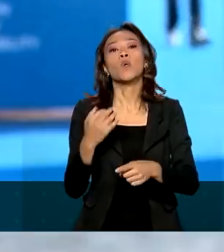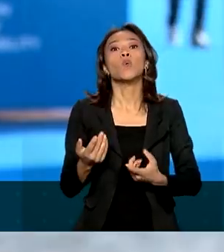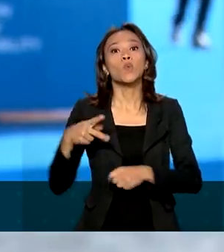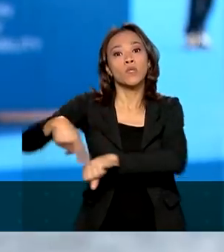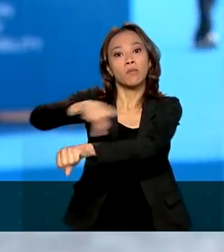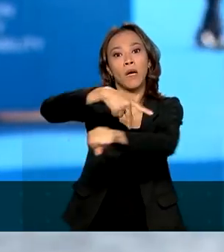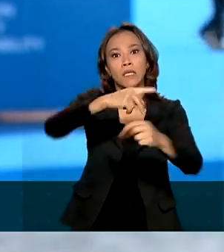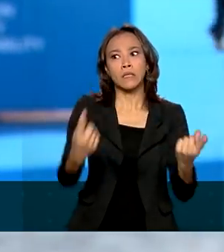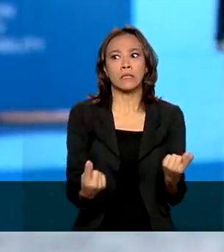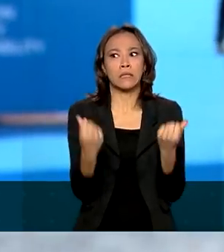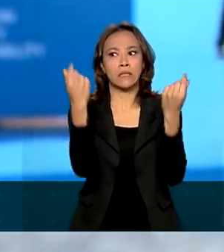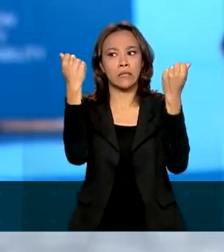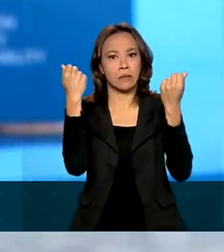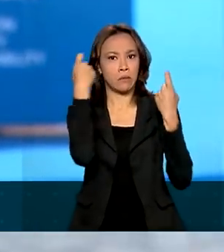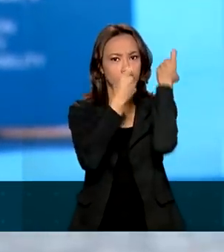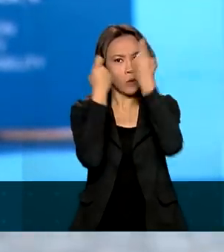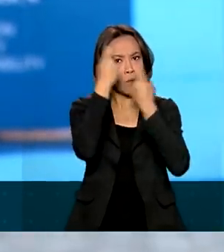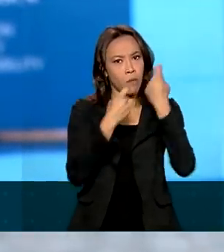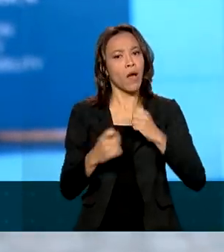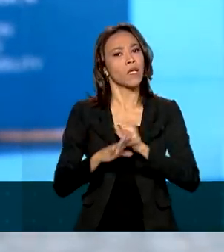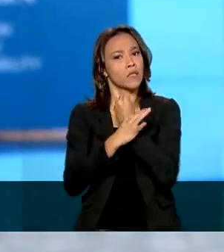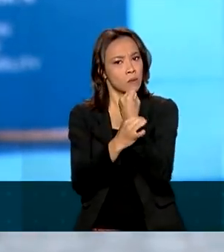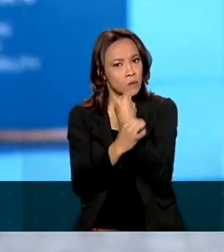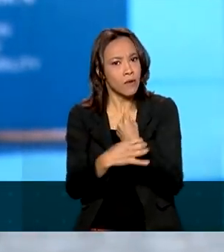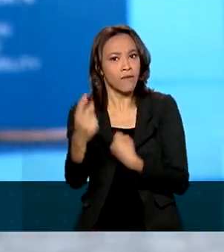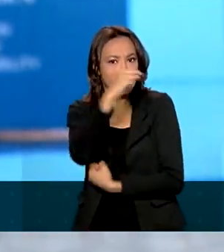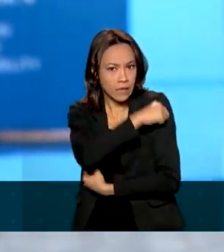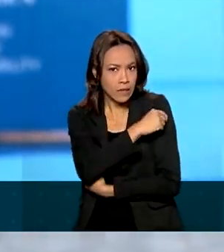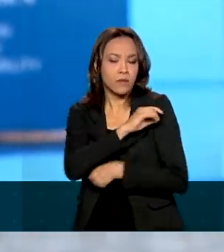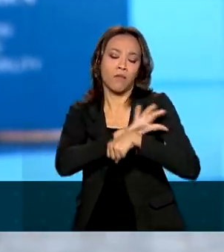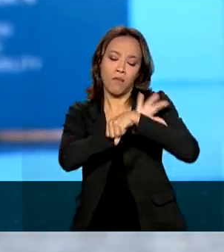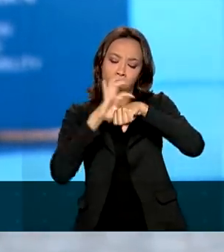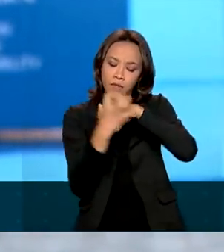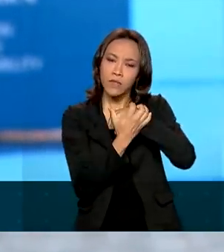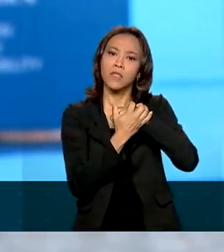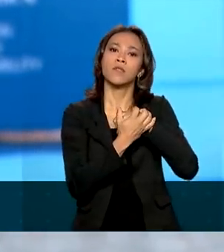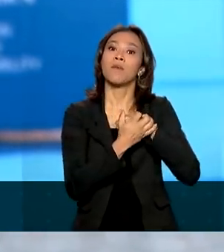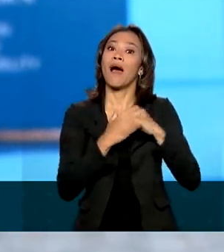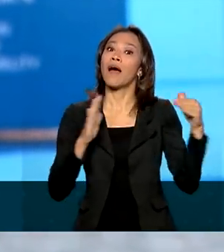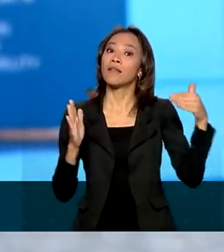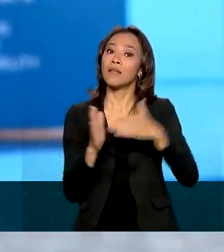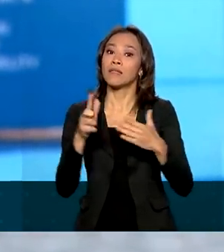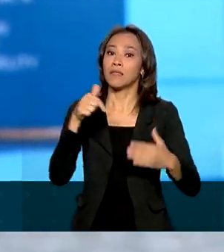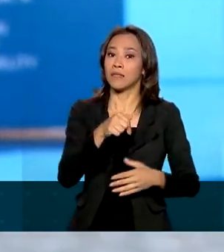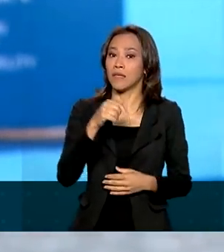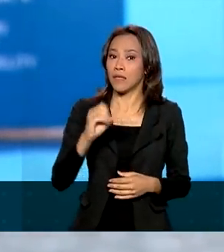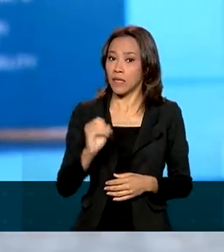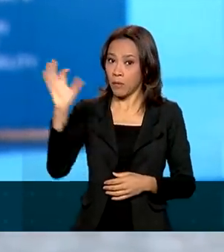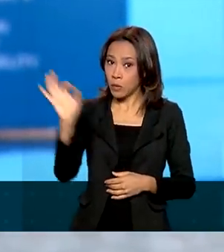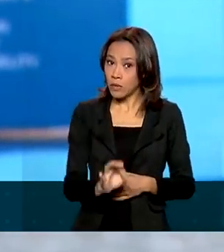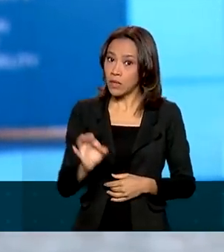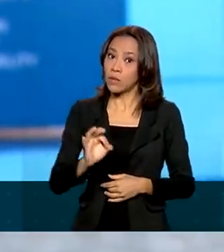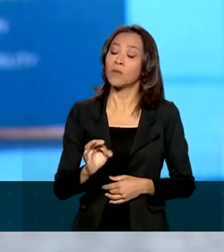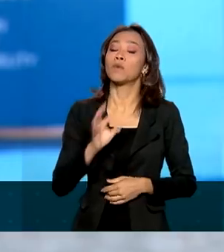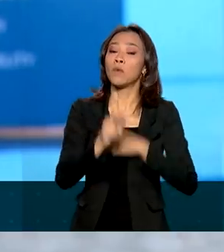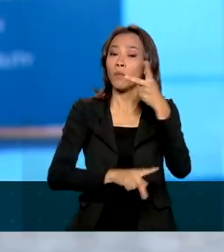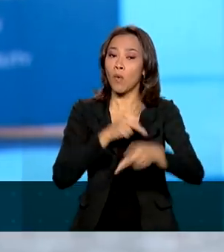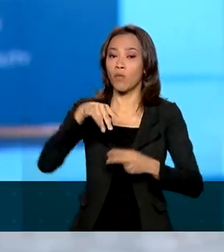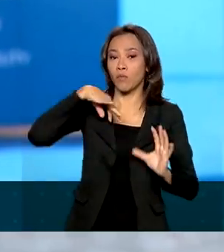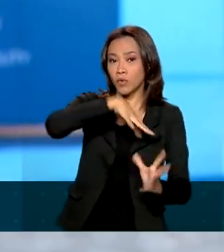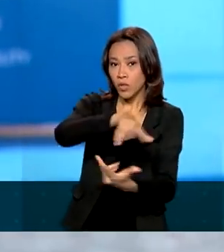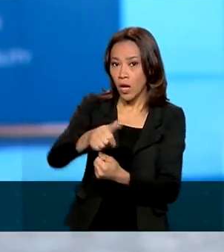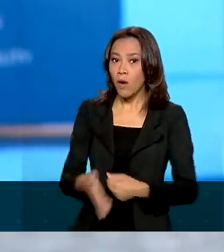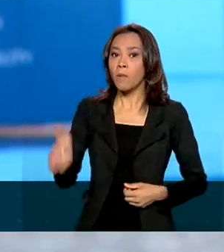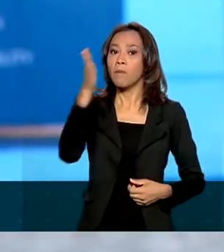países ricos devem se preocupar em garantir vacinação contra convide para até setenta por cento da população mundial e